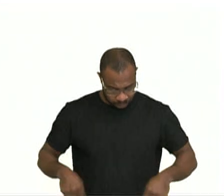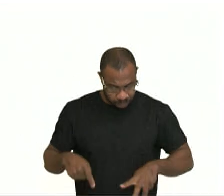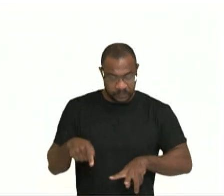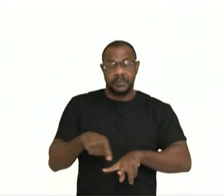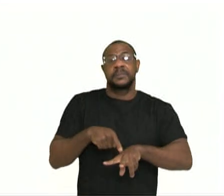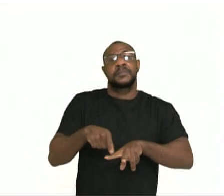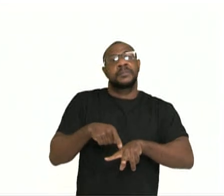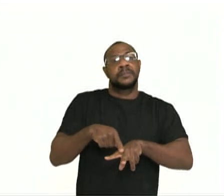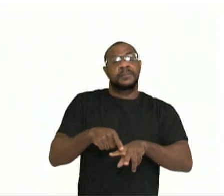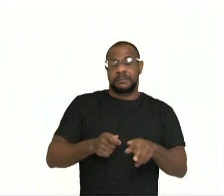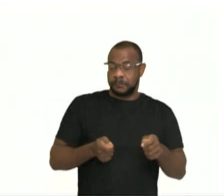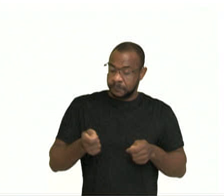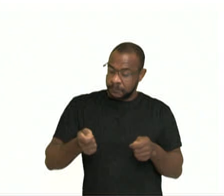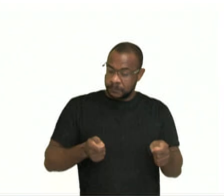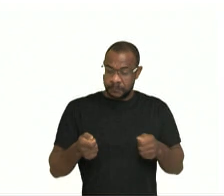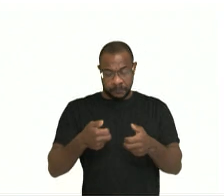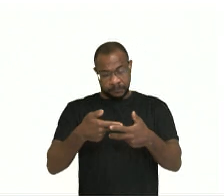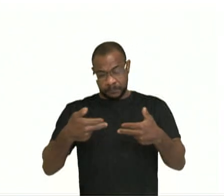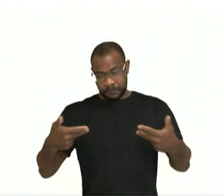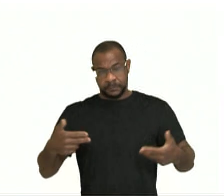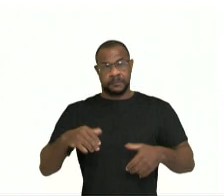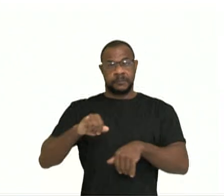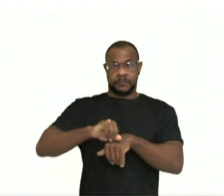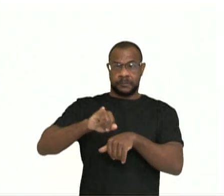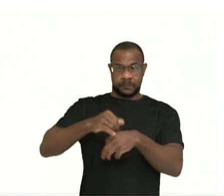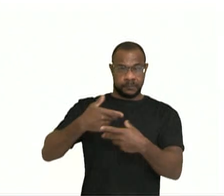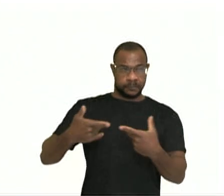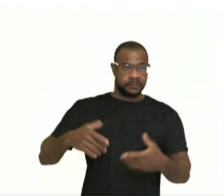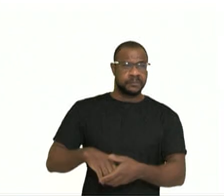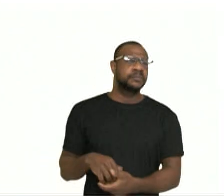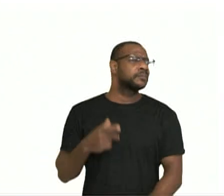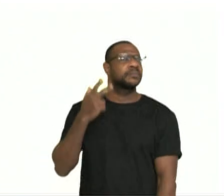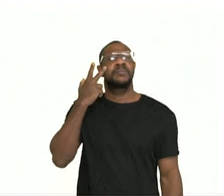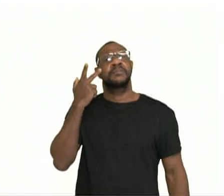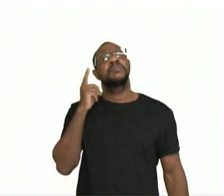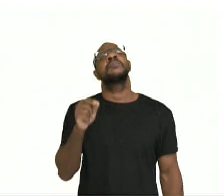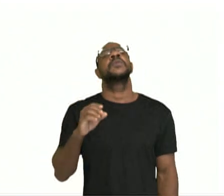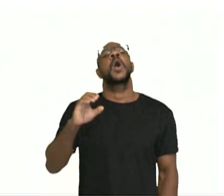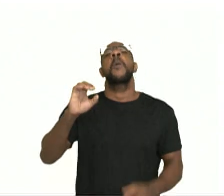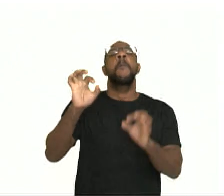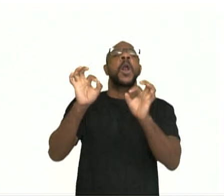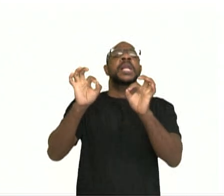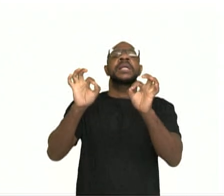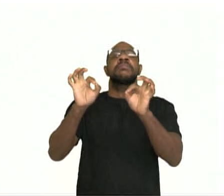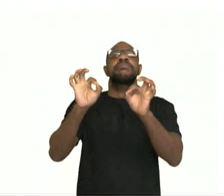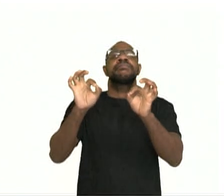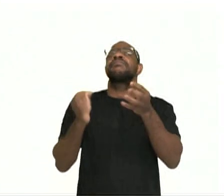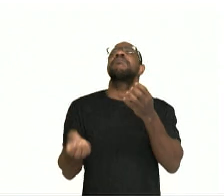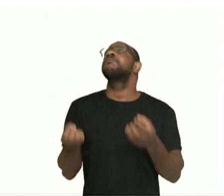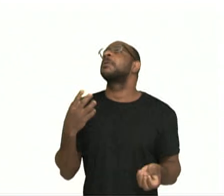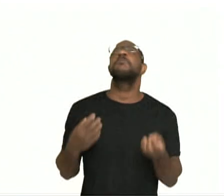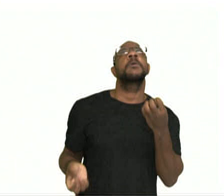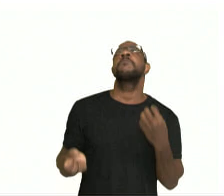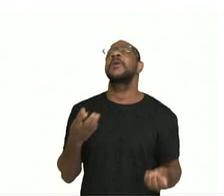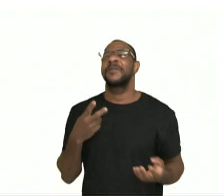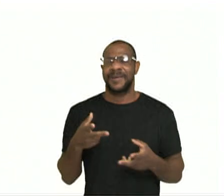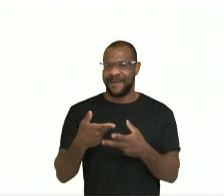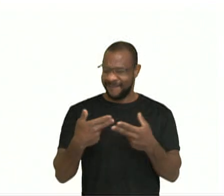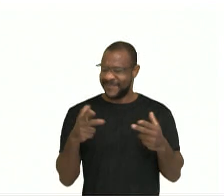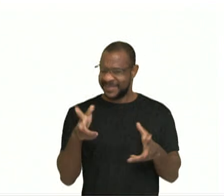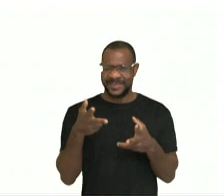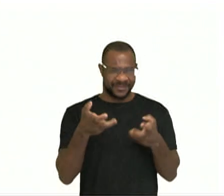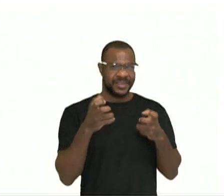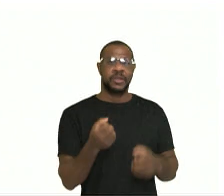para controlar esses objetos. E os mais comuns são as bolinhas, que a gente, né, a maioria já viu, que são